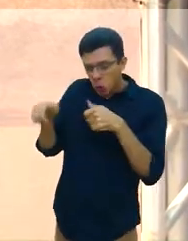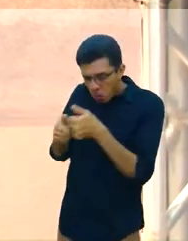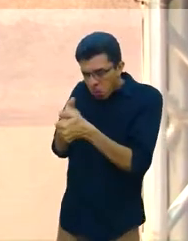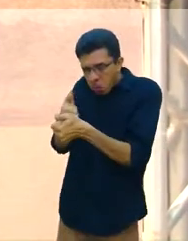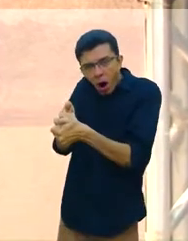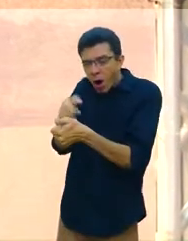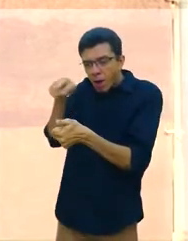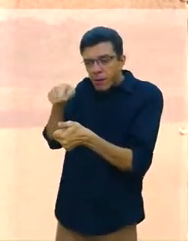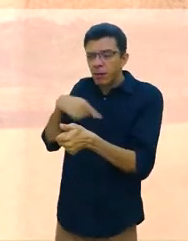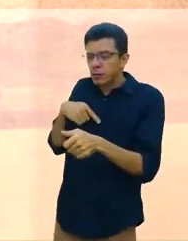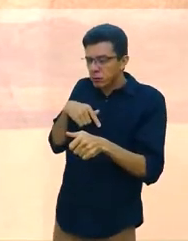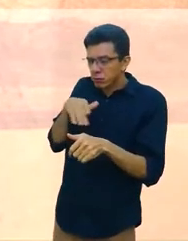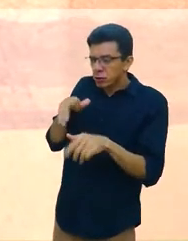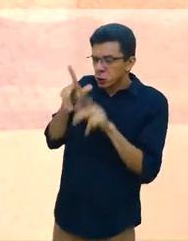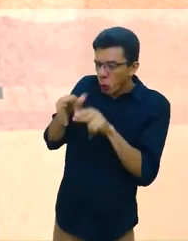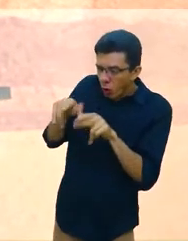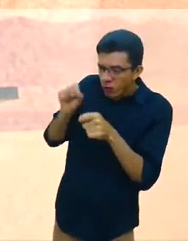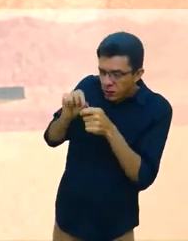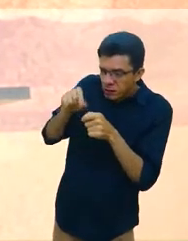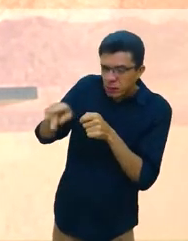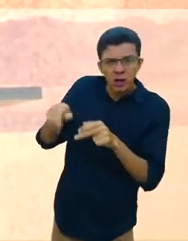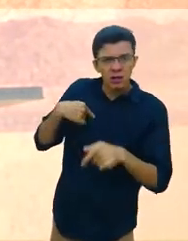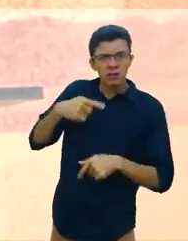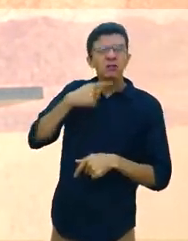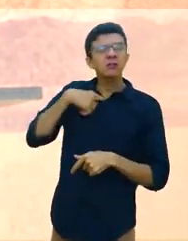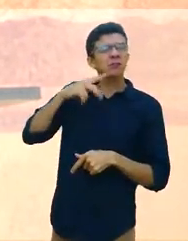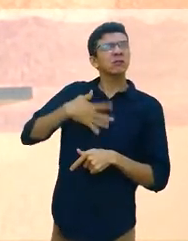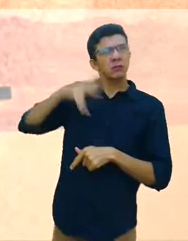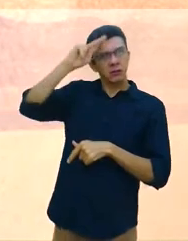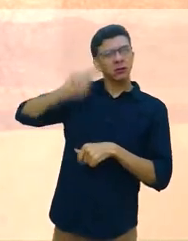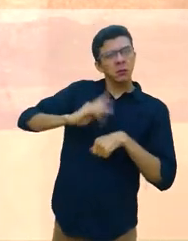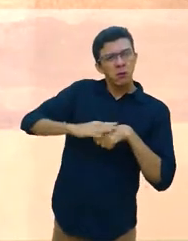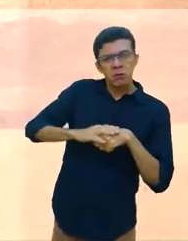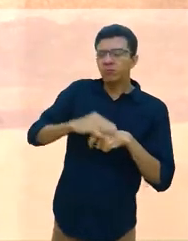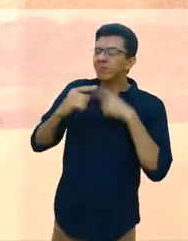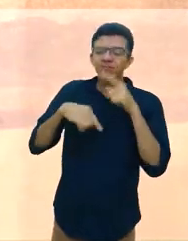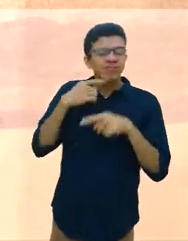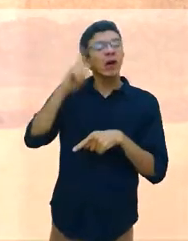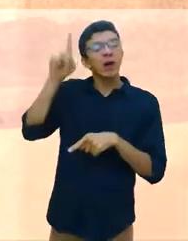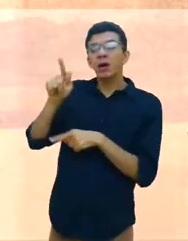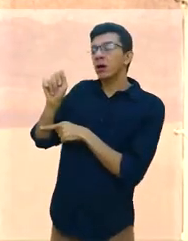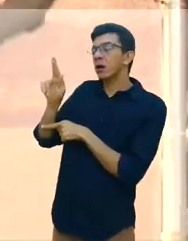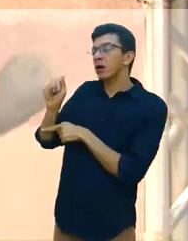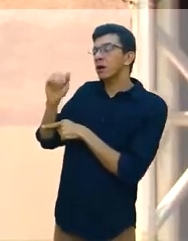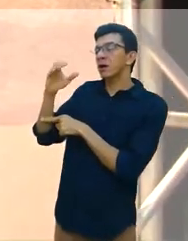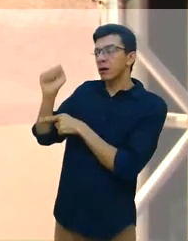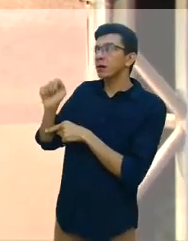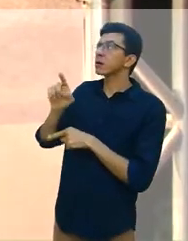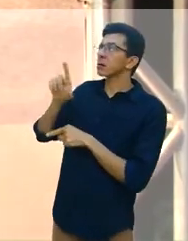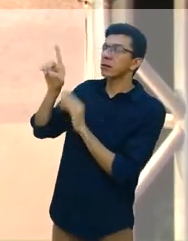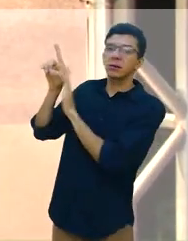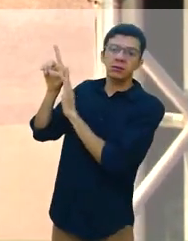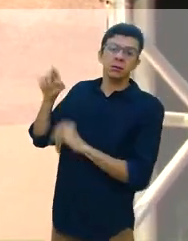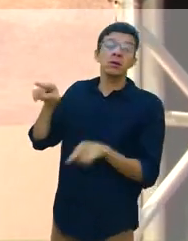por livre espontânea vontade mas por graça faz pelo poder do Espírito faz pelo testemunho interno